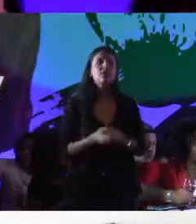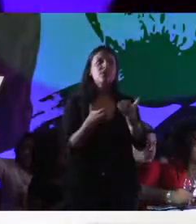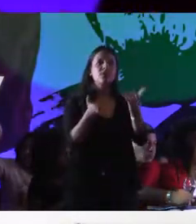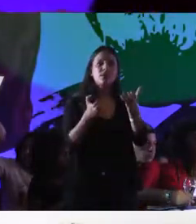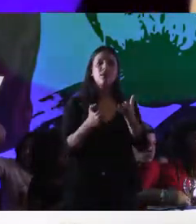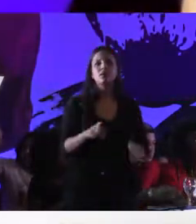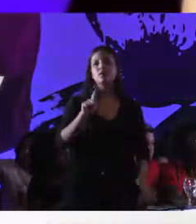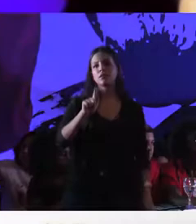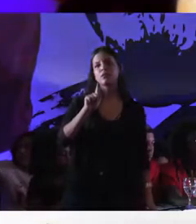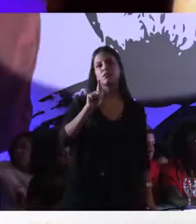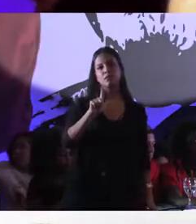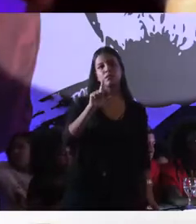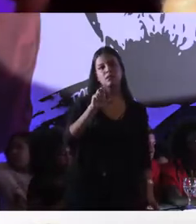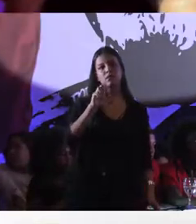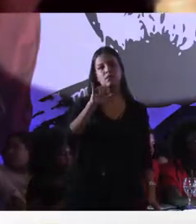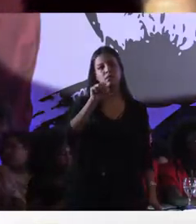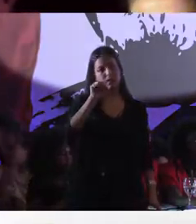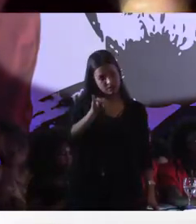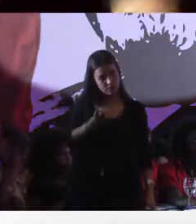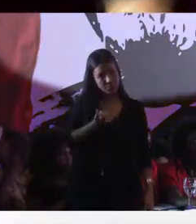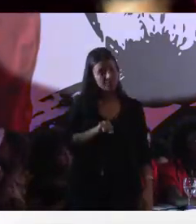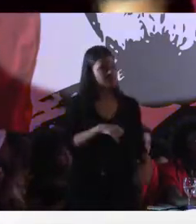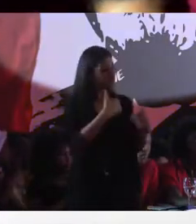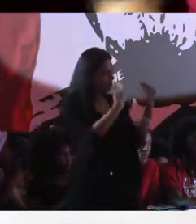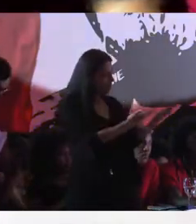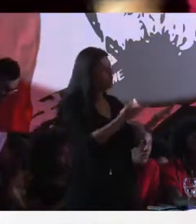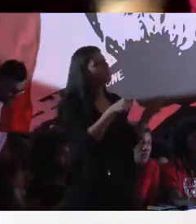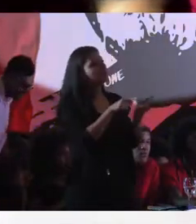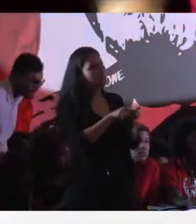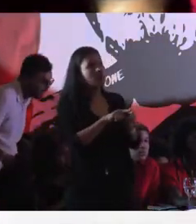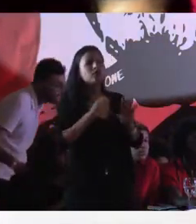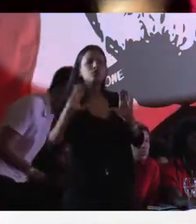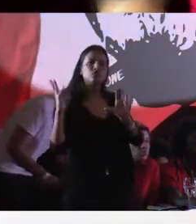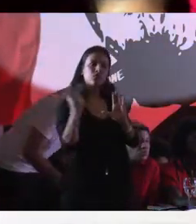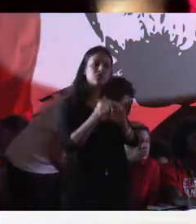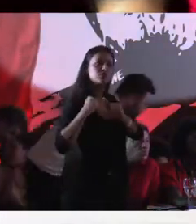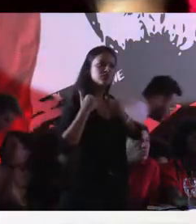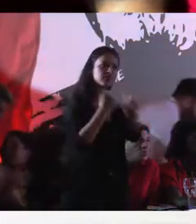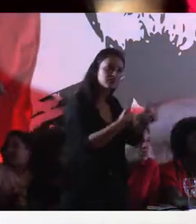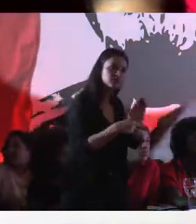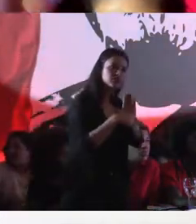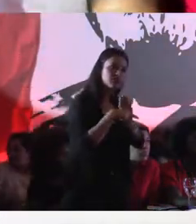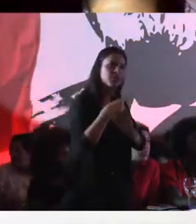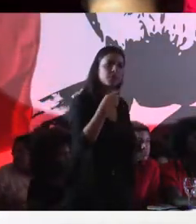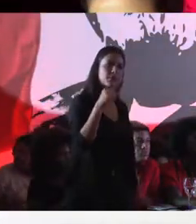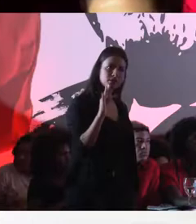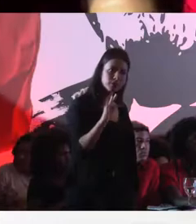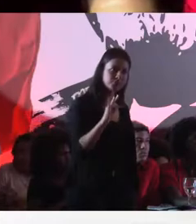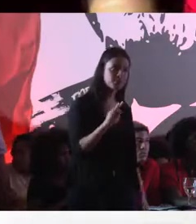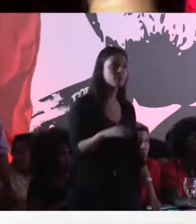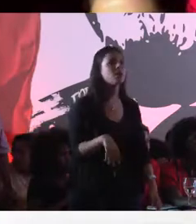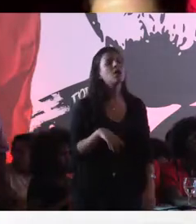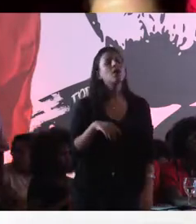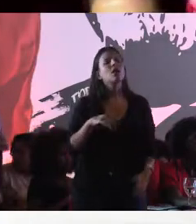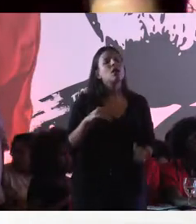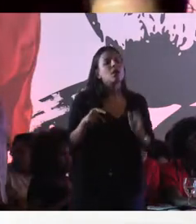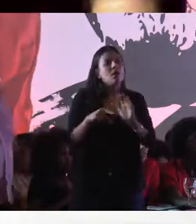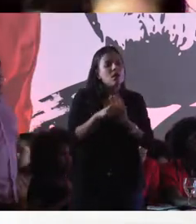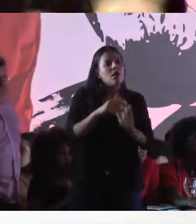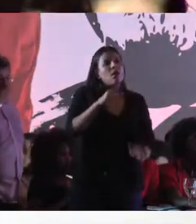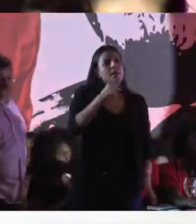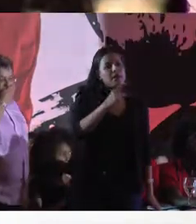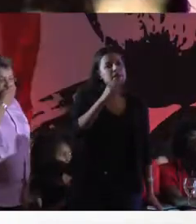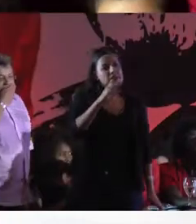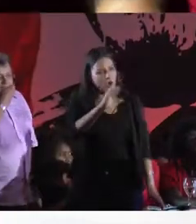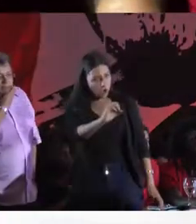em nome dela, toda a militância do PT, trazer o abraço do Partido da Causa Operária e lembrar que,